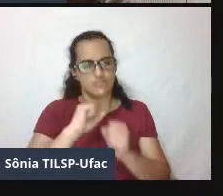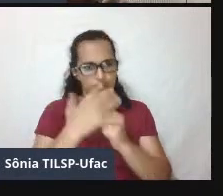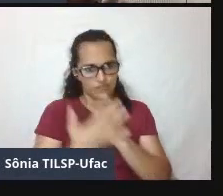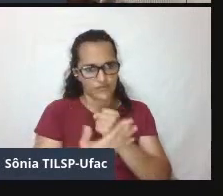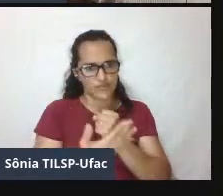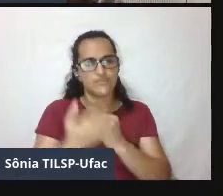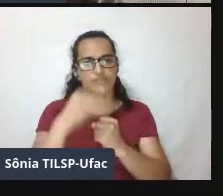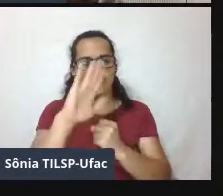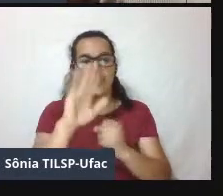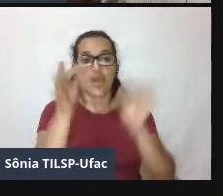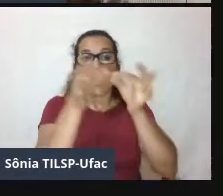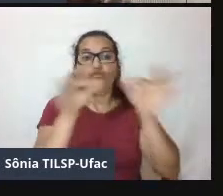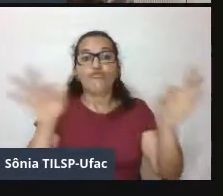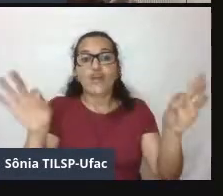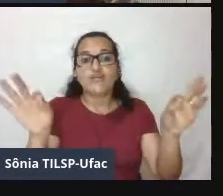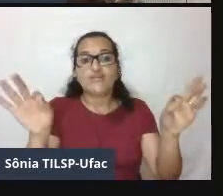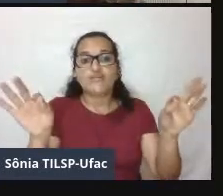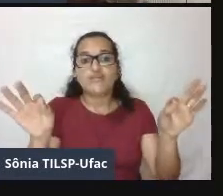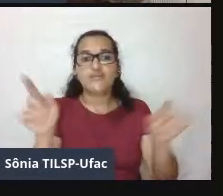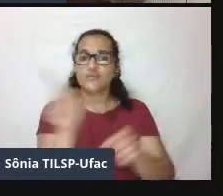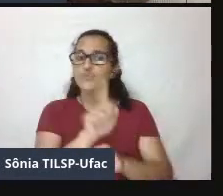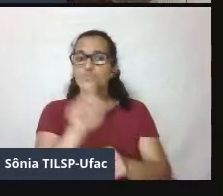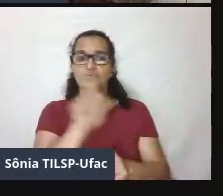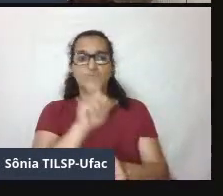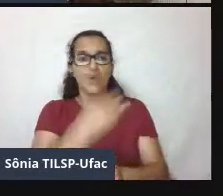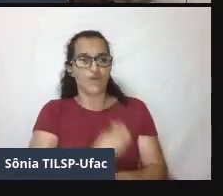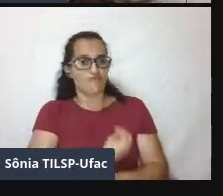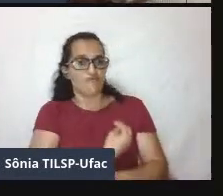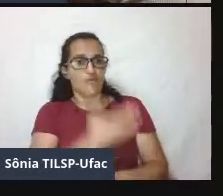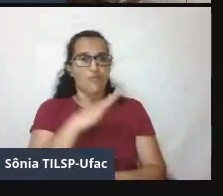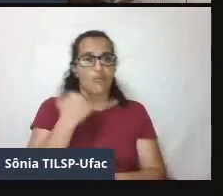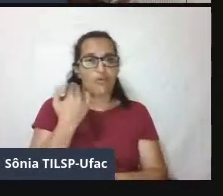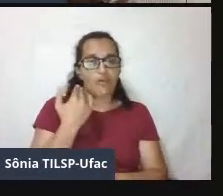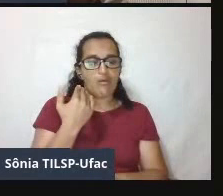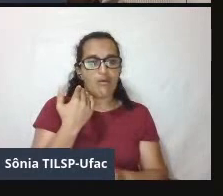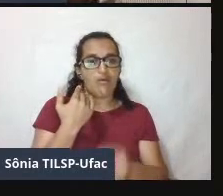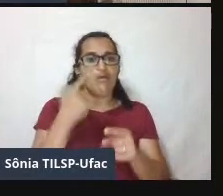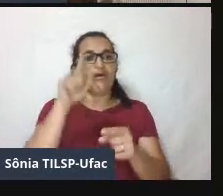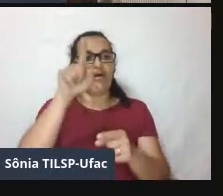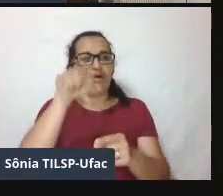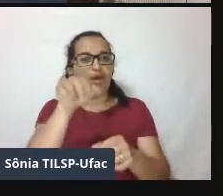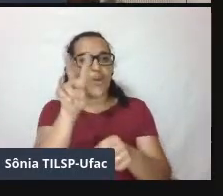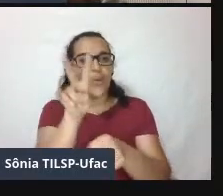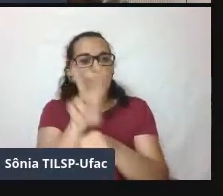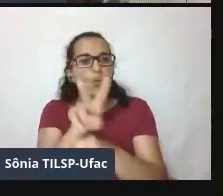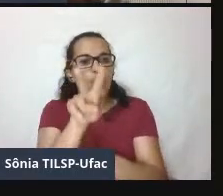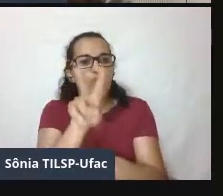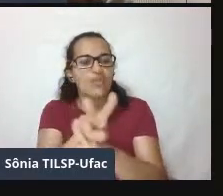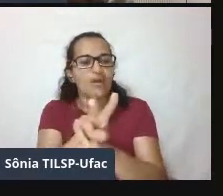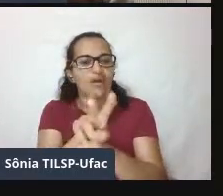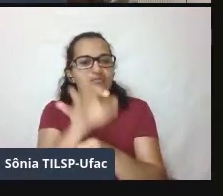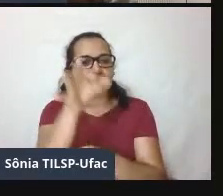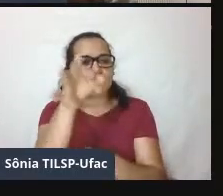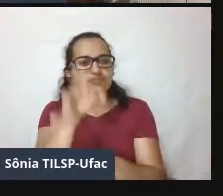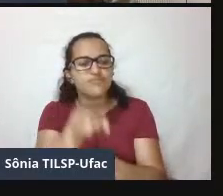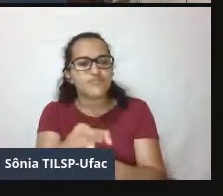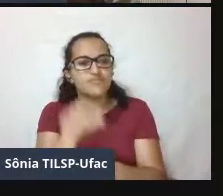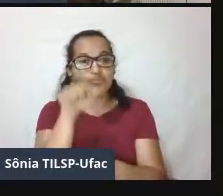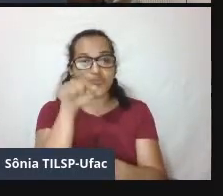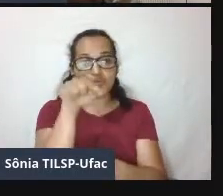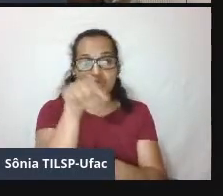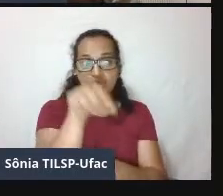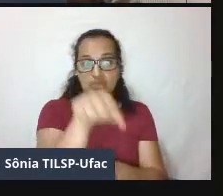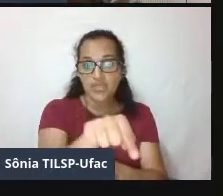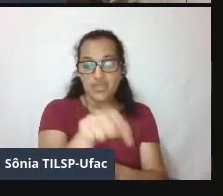escreveu a seguinte frase, que não é sobre viver ou morrer, é sobre cuidar com dignidade. É sobre entender que se aquele paciente não irá